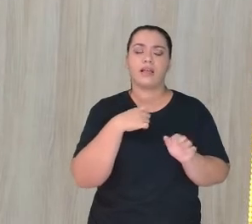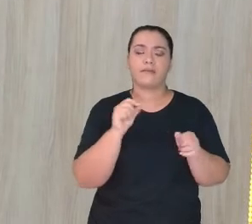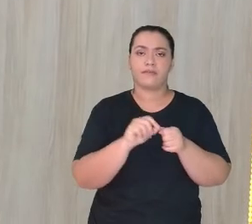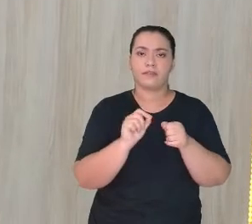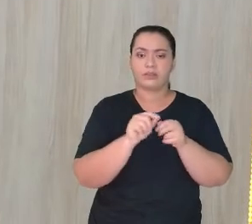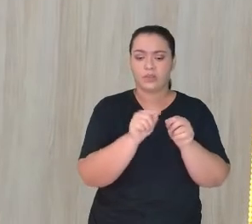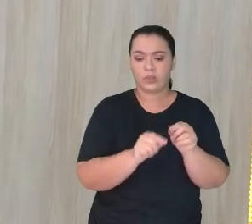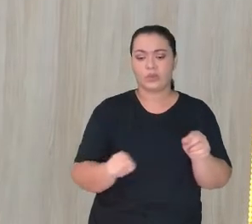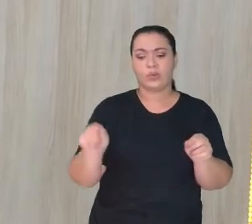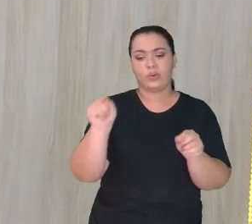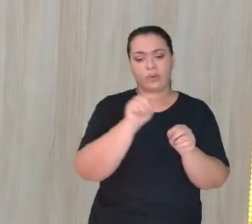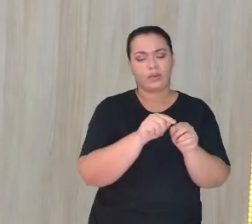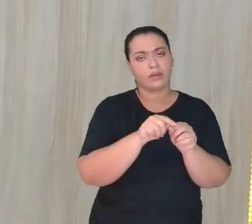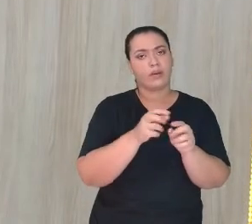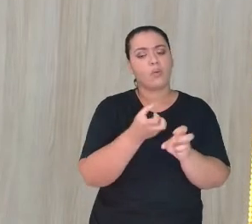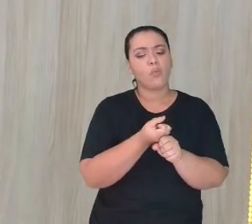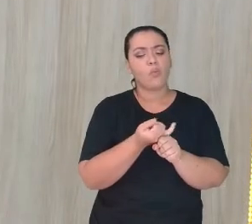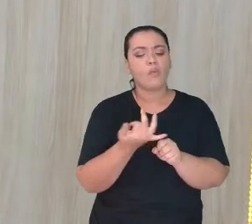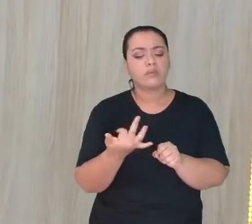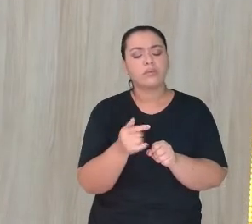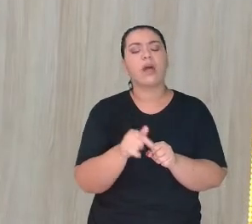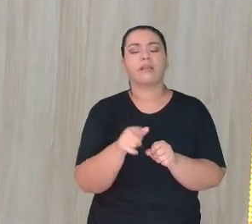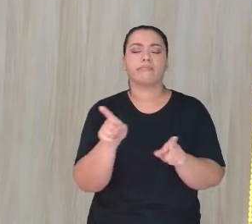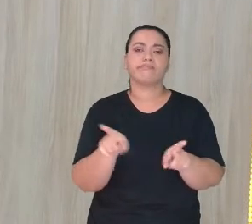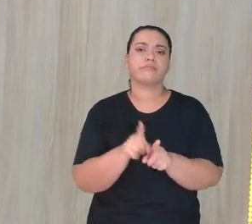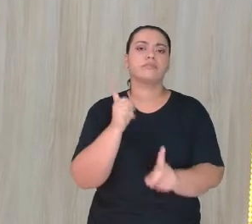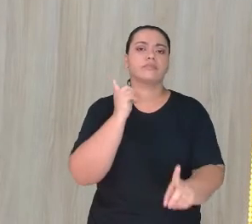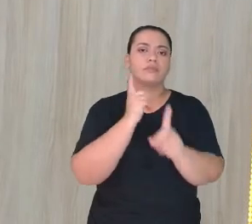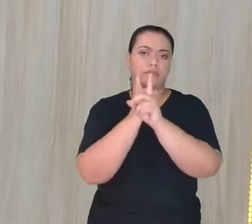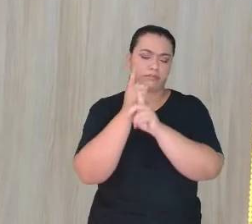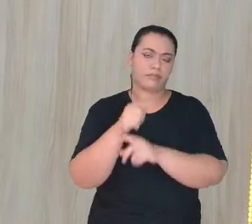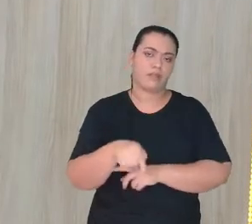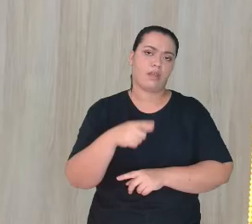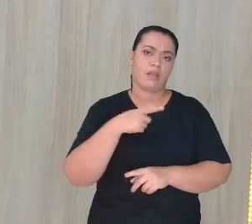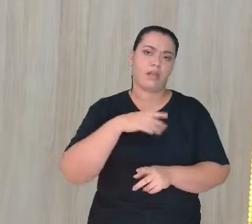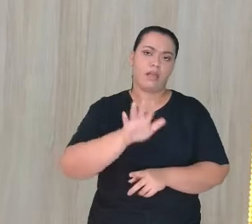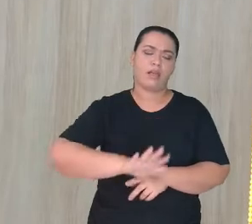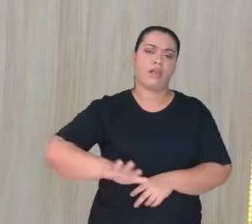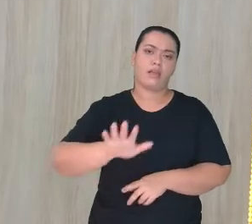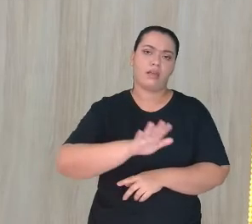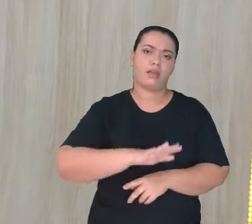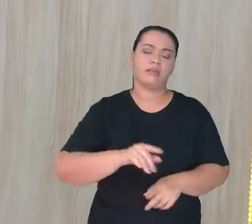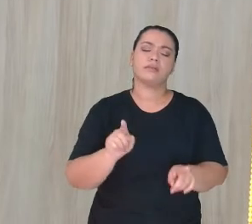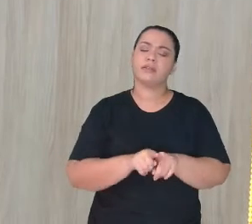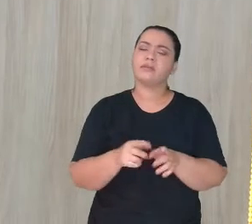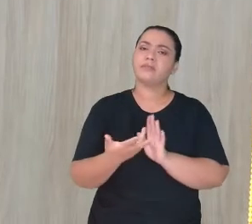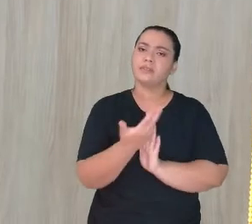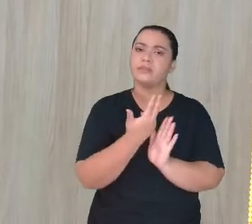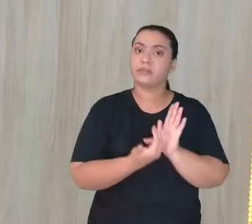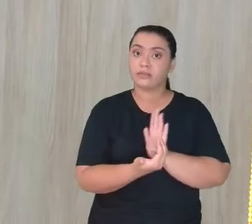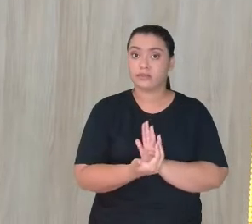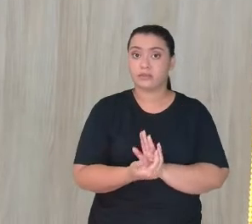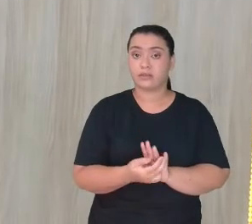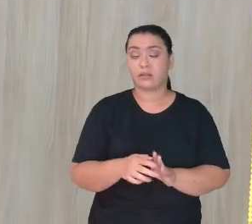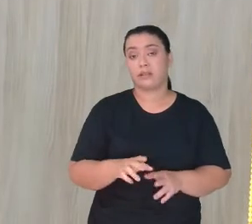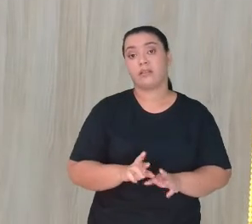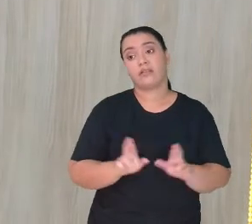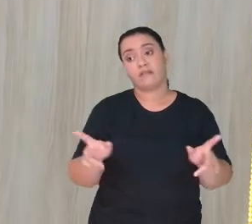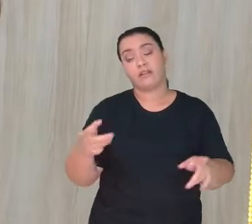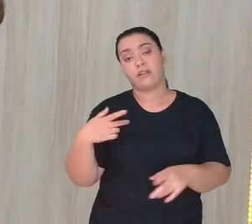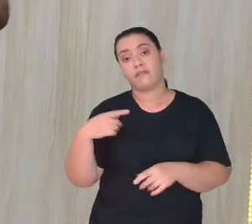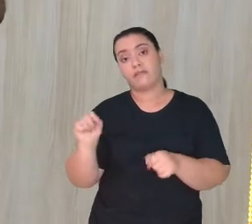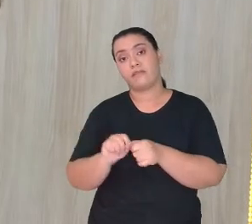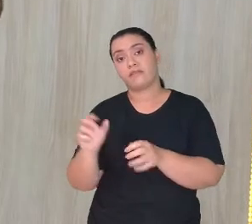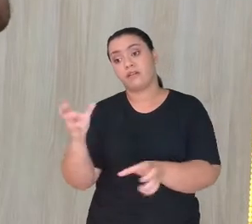círculo. E aí você também consegue descobrir a área de uma figura através de desenhos, em vez de fazer cálculo